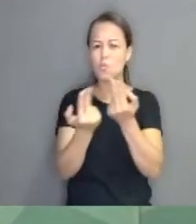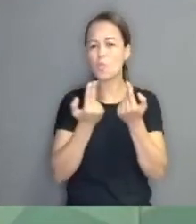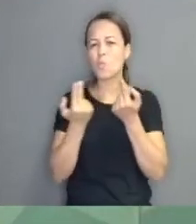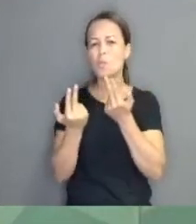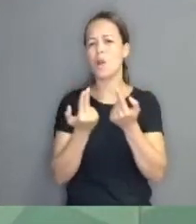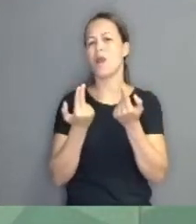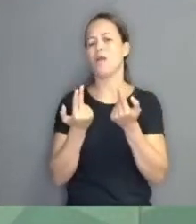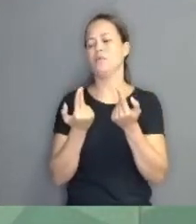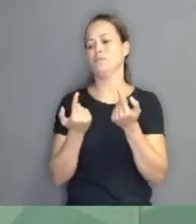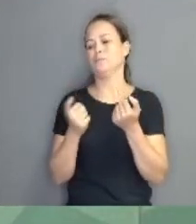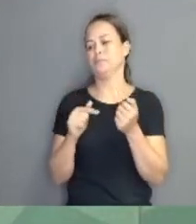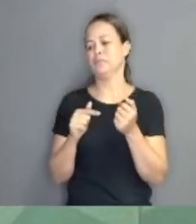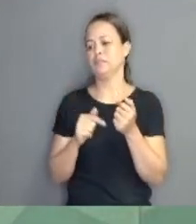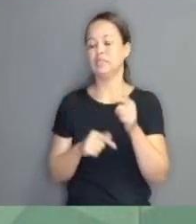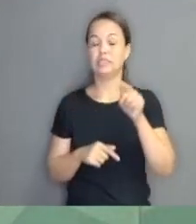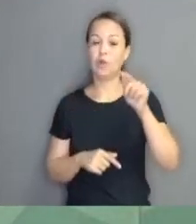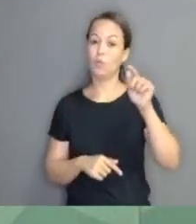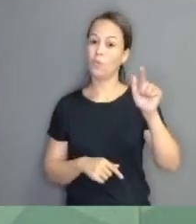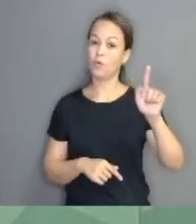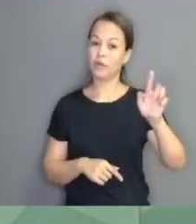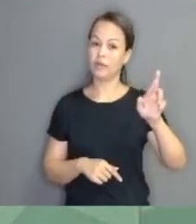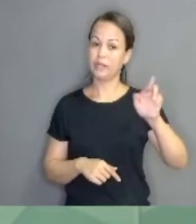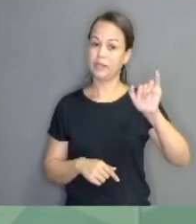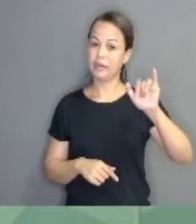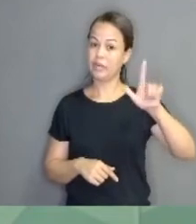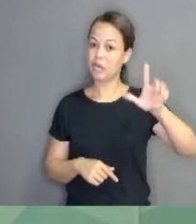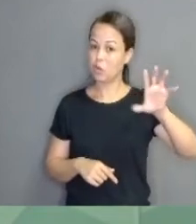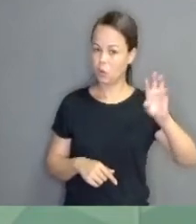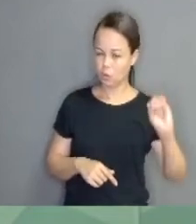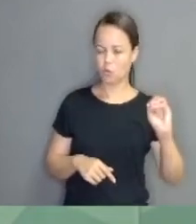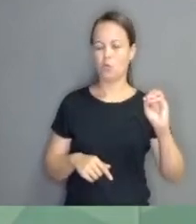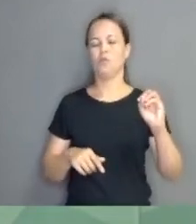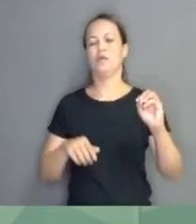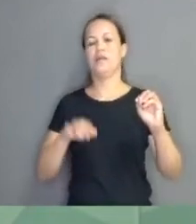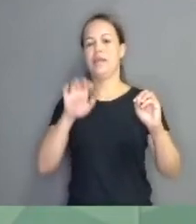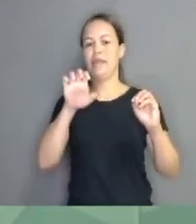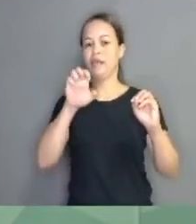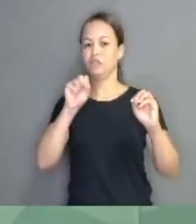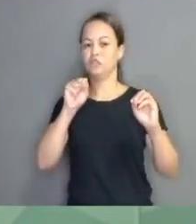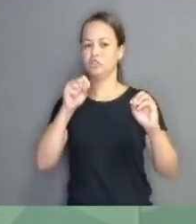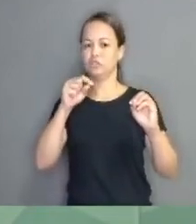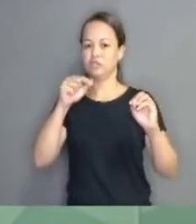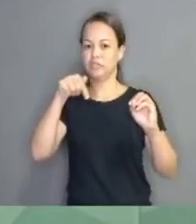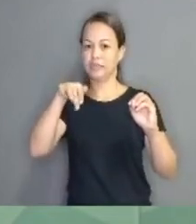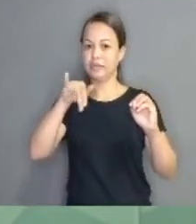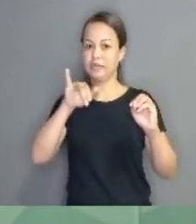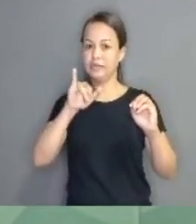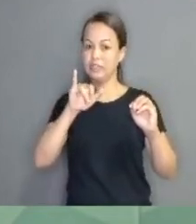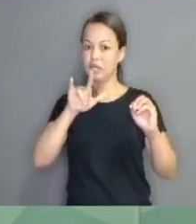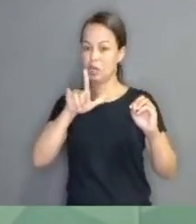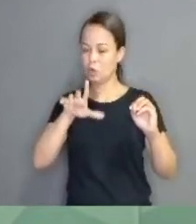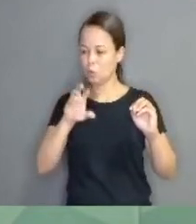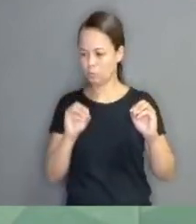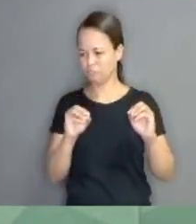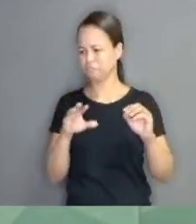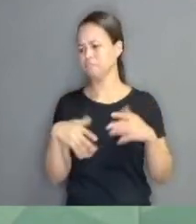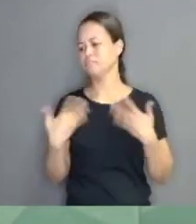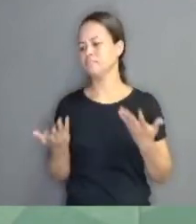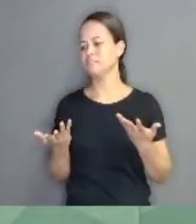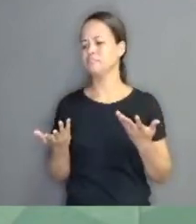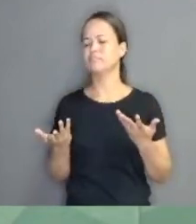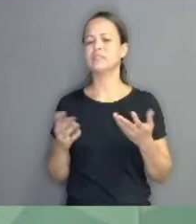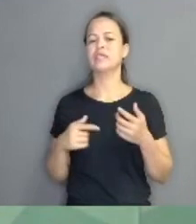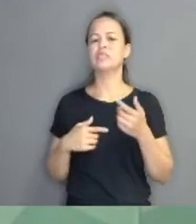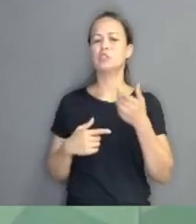do unload grilo e o novo de esquilo esse animal aqui quem sabe